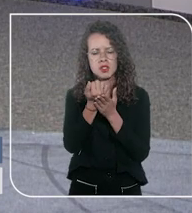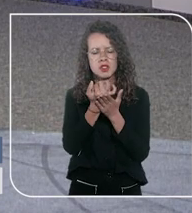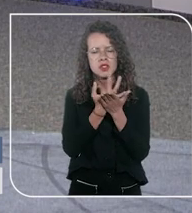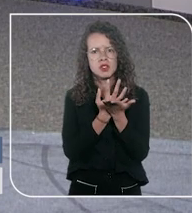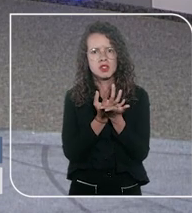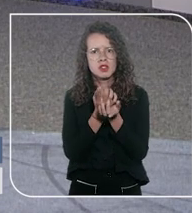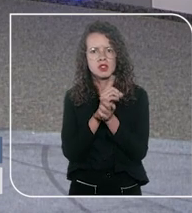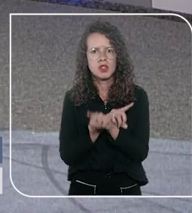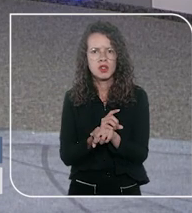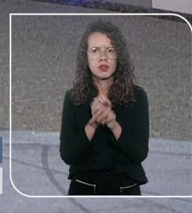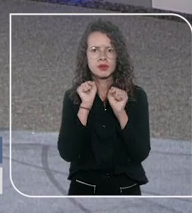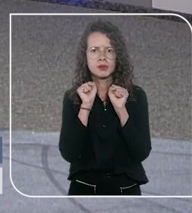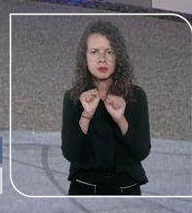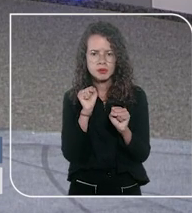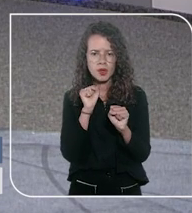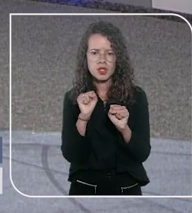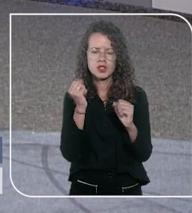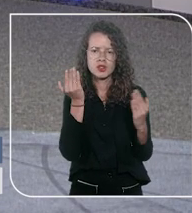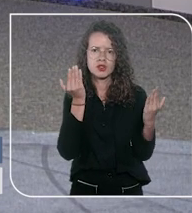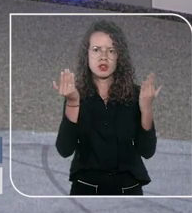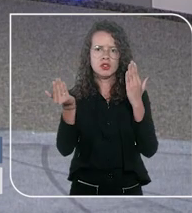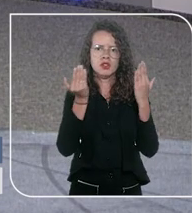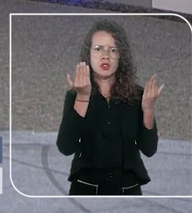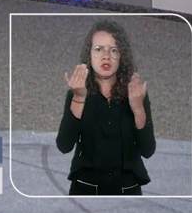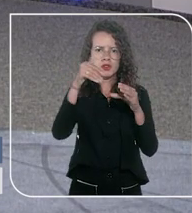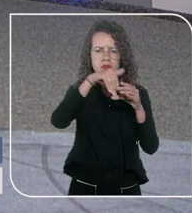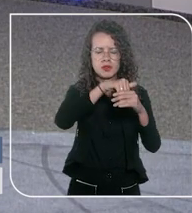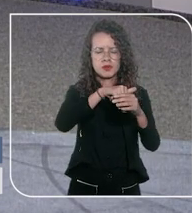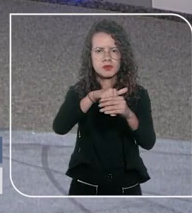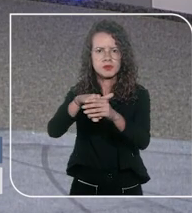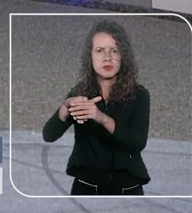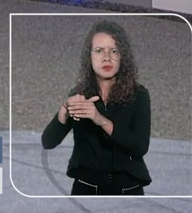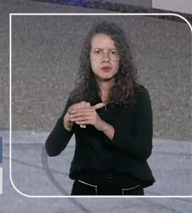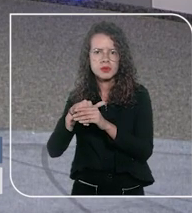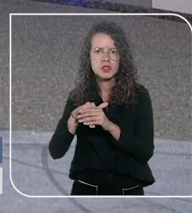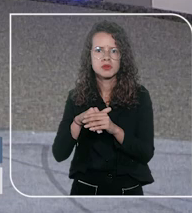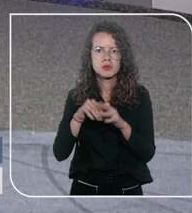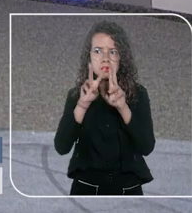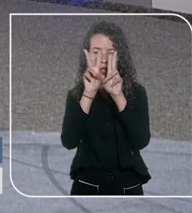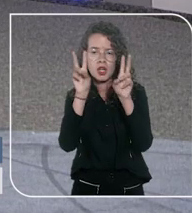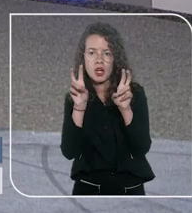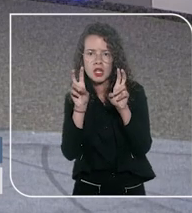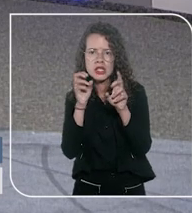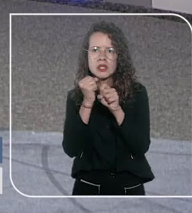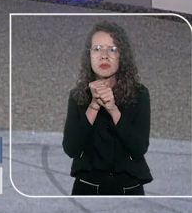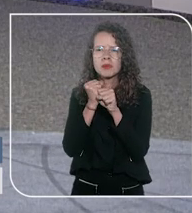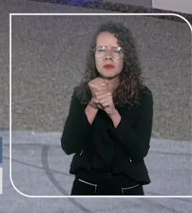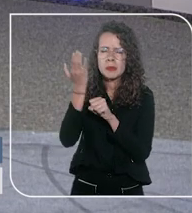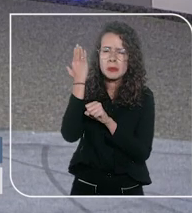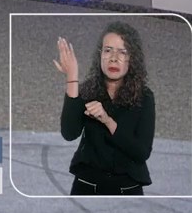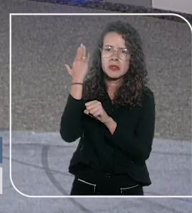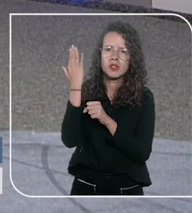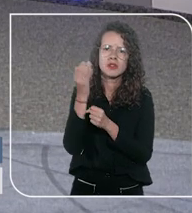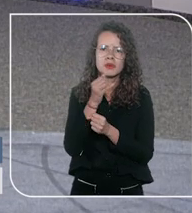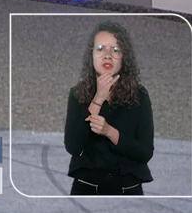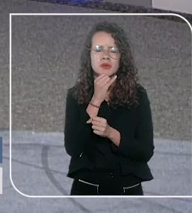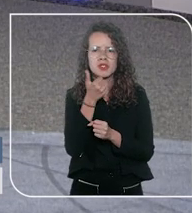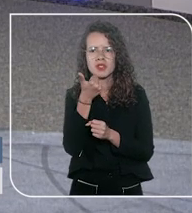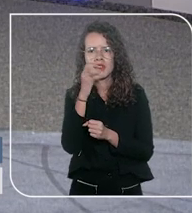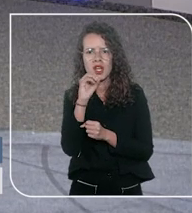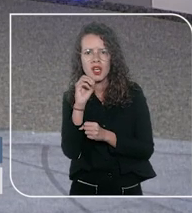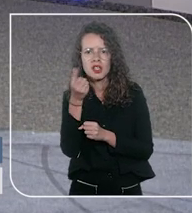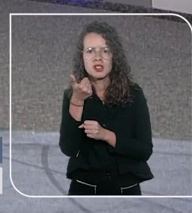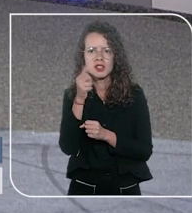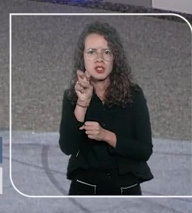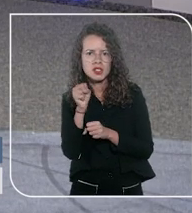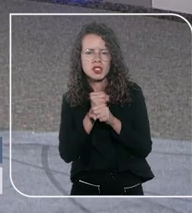ser opostos sob o alicerce de acórdão considerado, entre aspas, né, muito antigo, como, por exemplo, 10, 15 anos ou